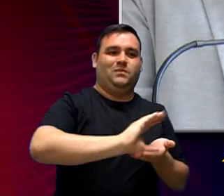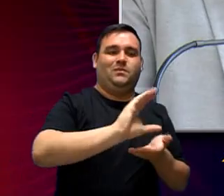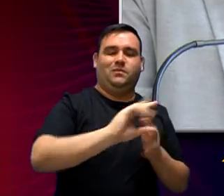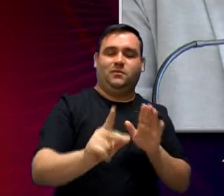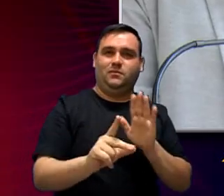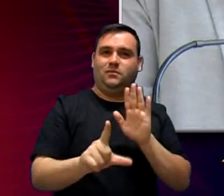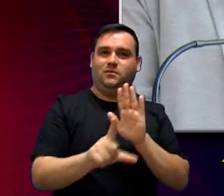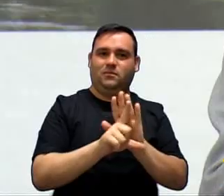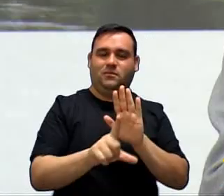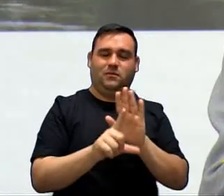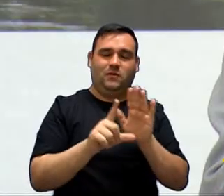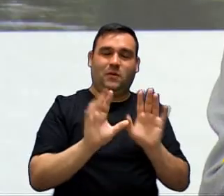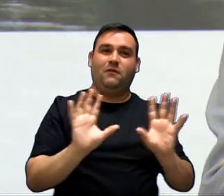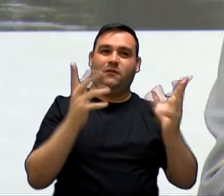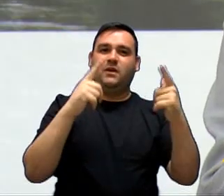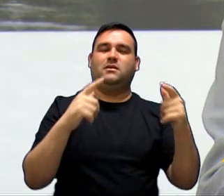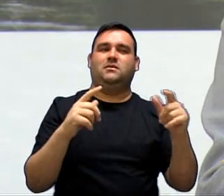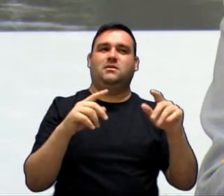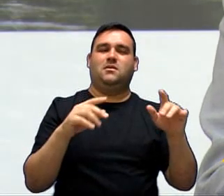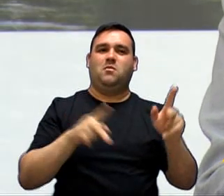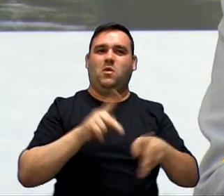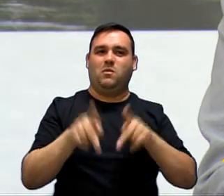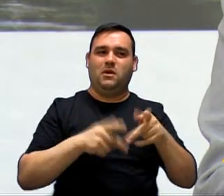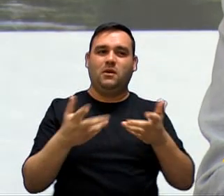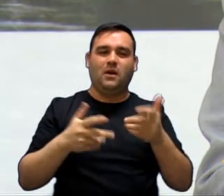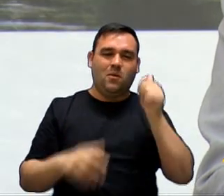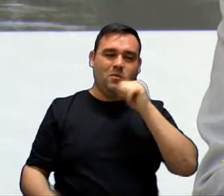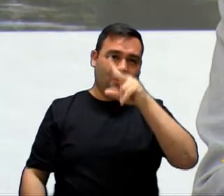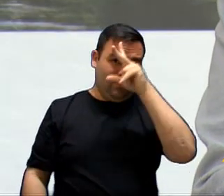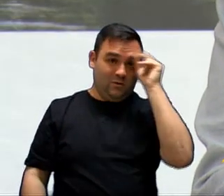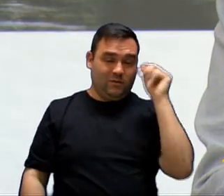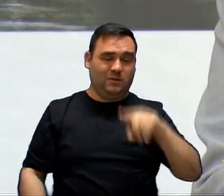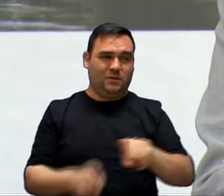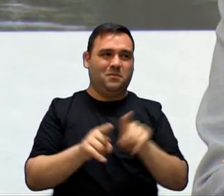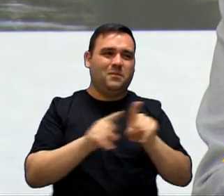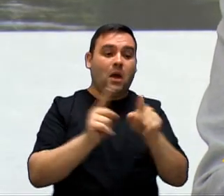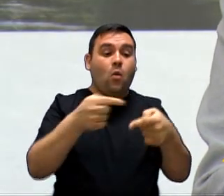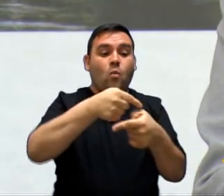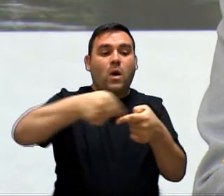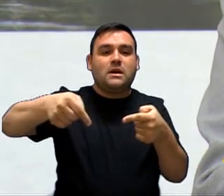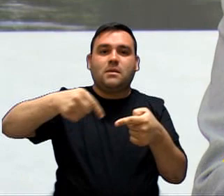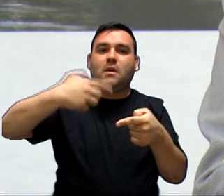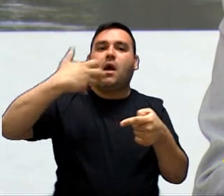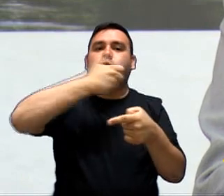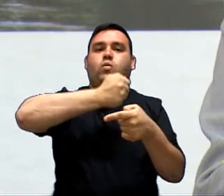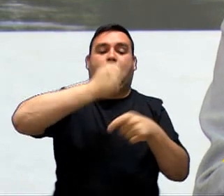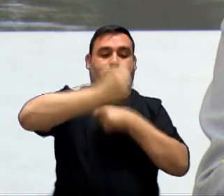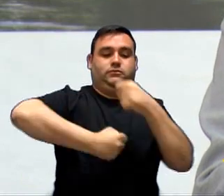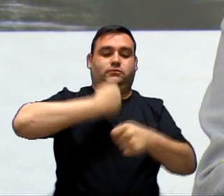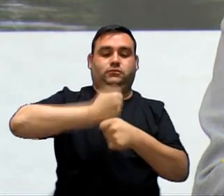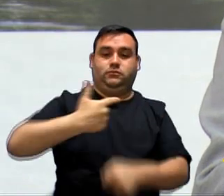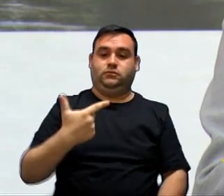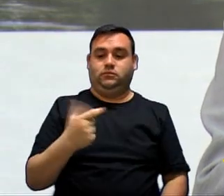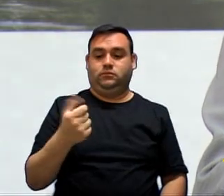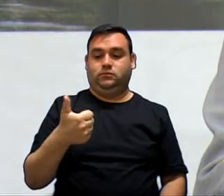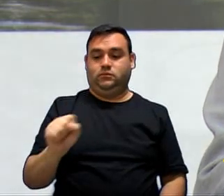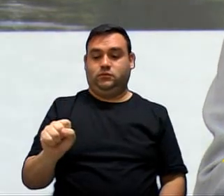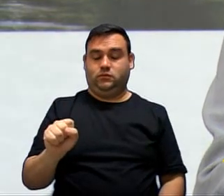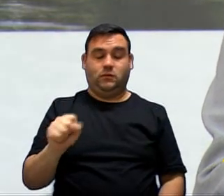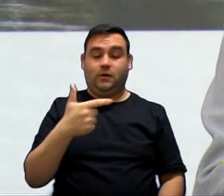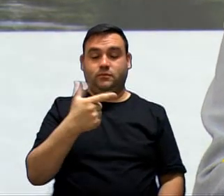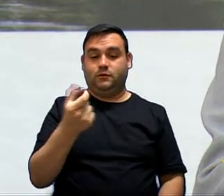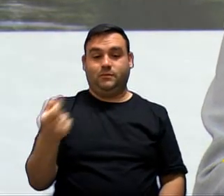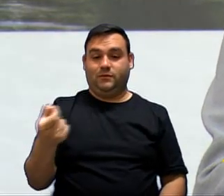popular e eu gostaria muito que a prefeita reservasse uma semana do ano que vem para